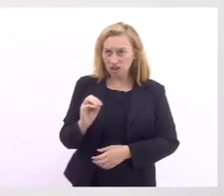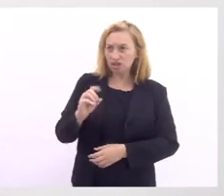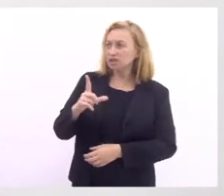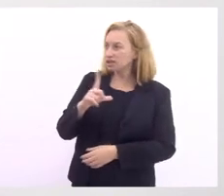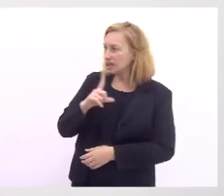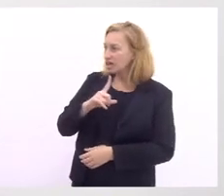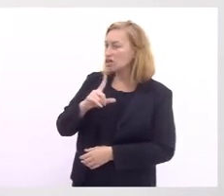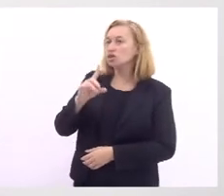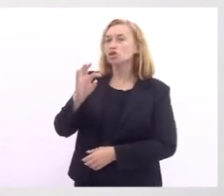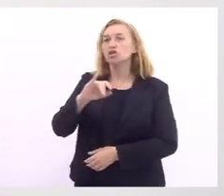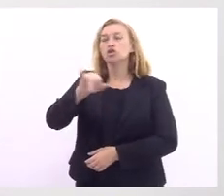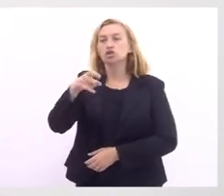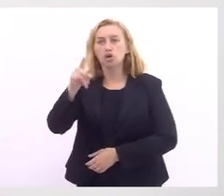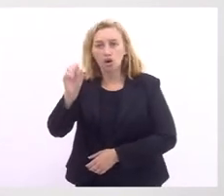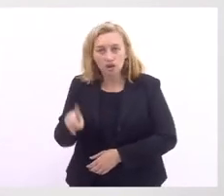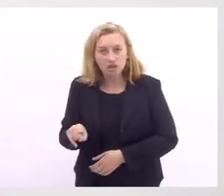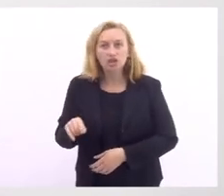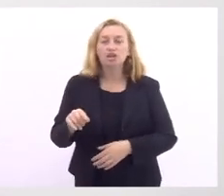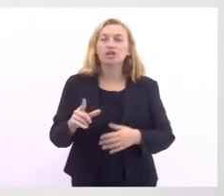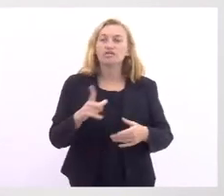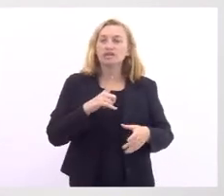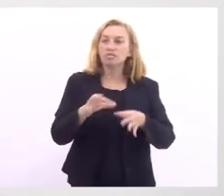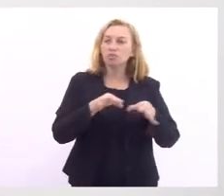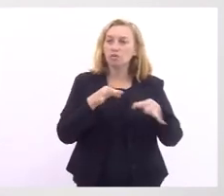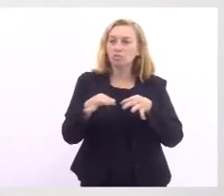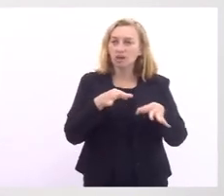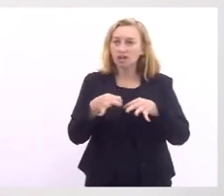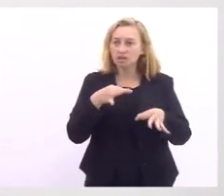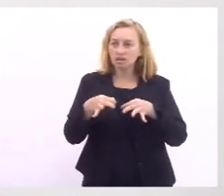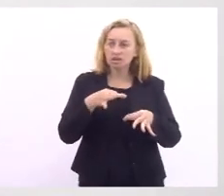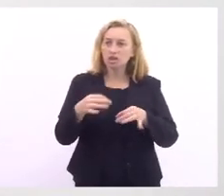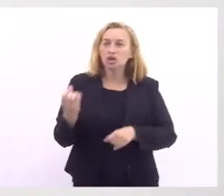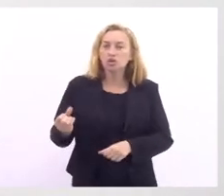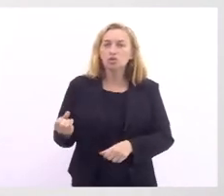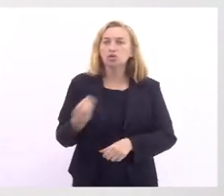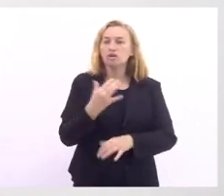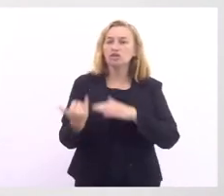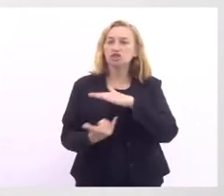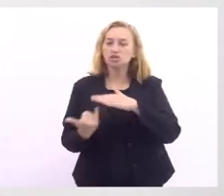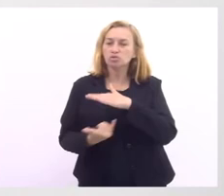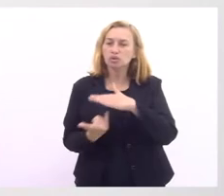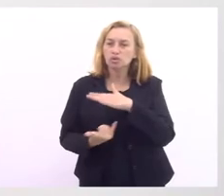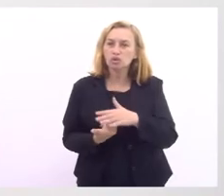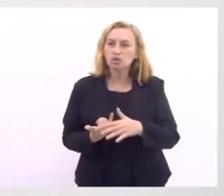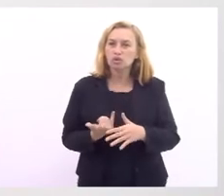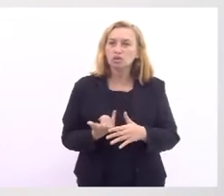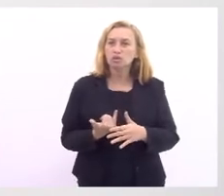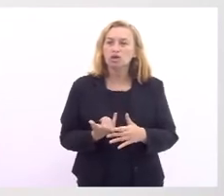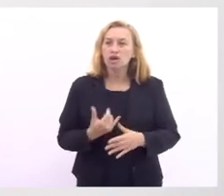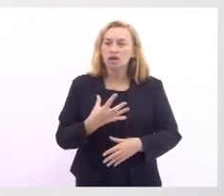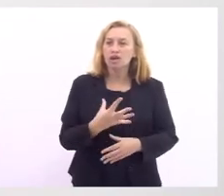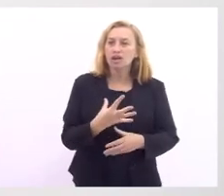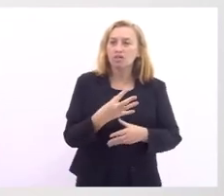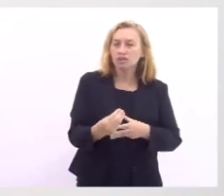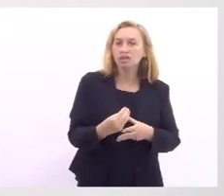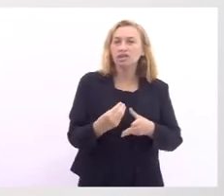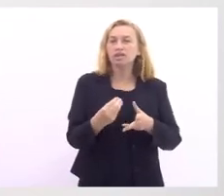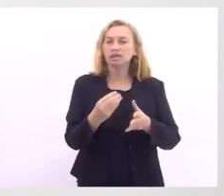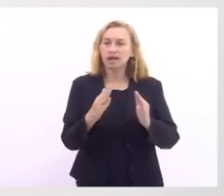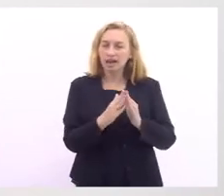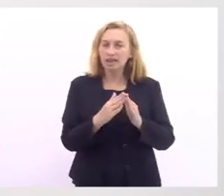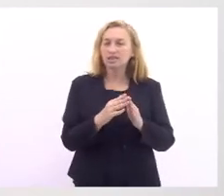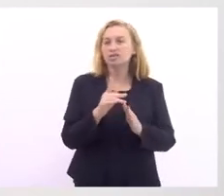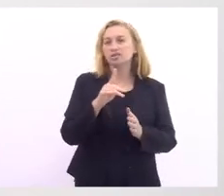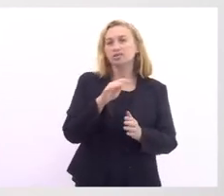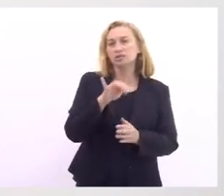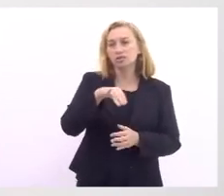Jorge convite esconcio fizemos um plano que resultou nesse nessa nova instituição que é um fruto é um filho da casa Fluminense que é